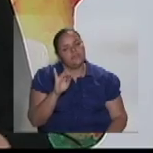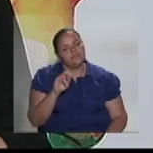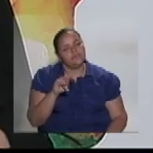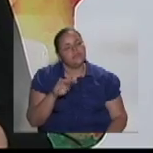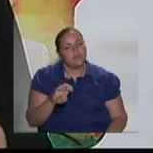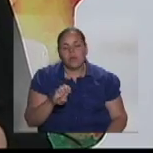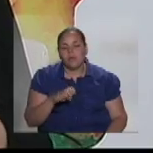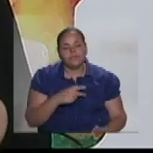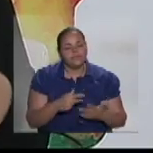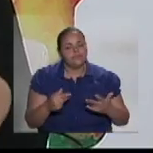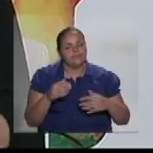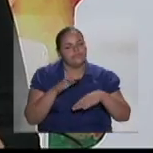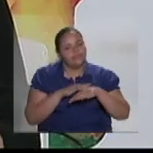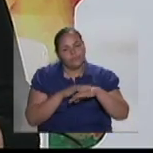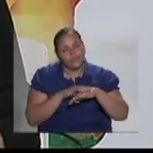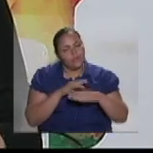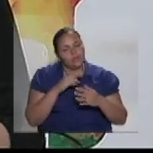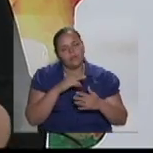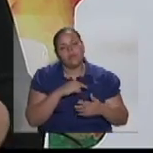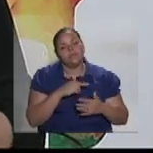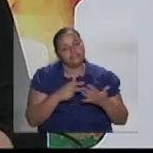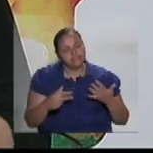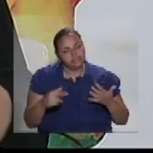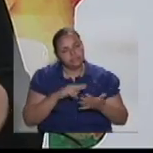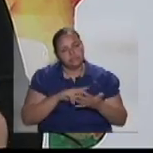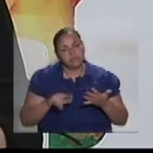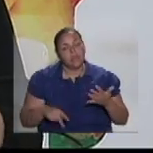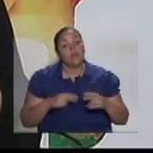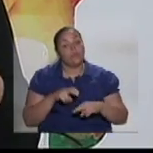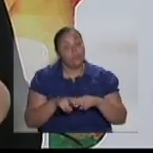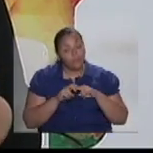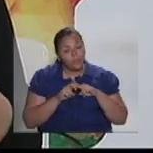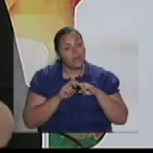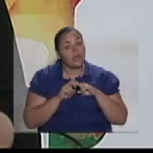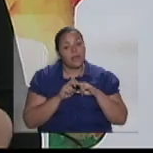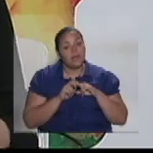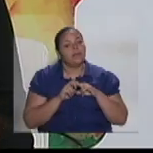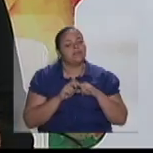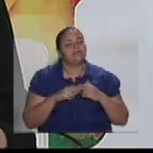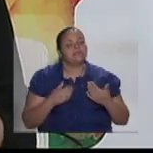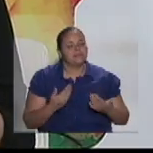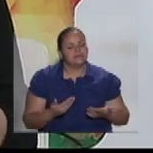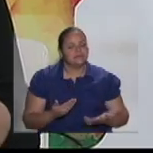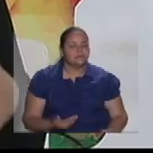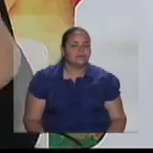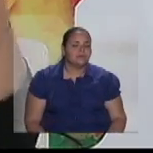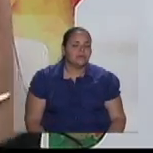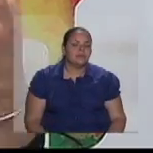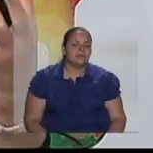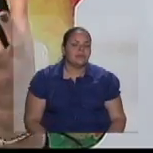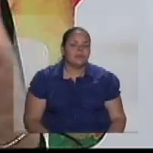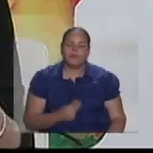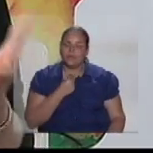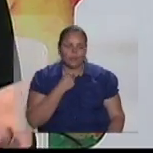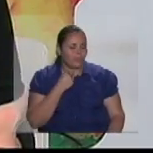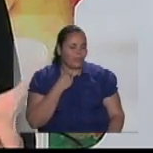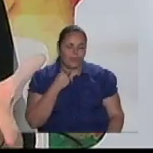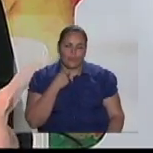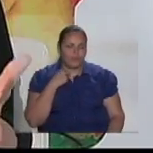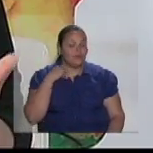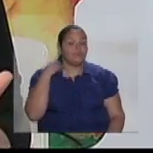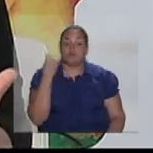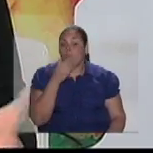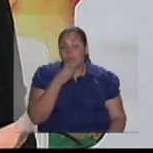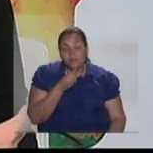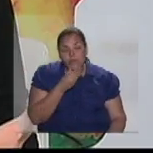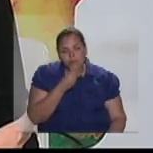série de patologias por conta dessa superestima. Você não pode, né?